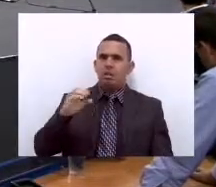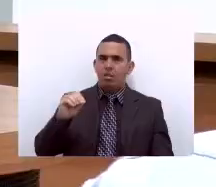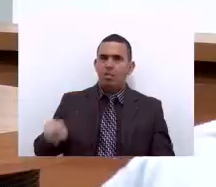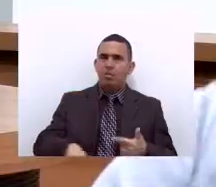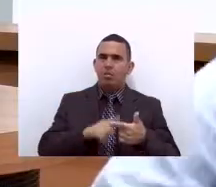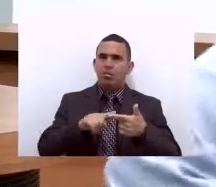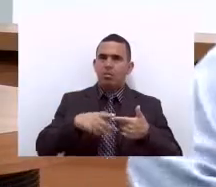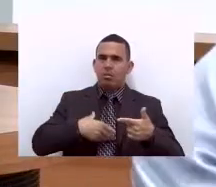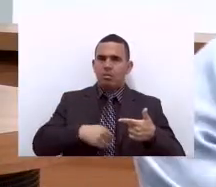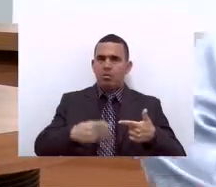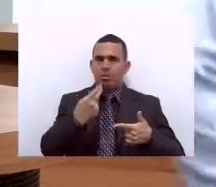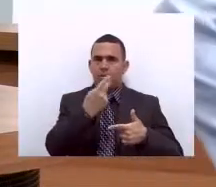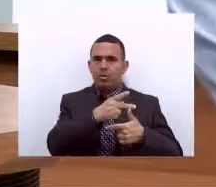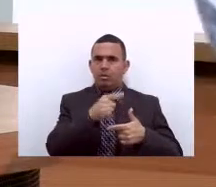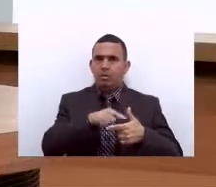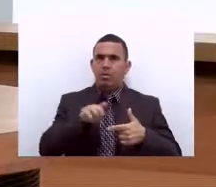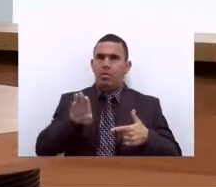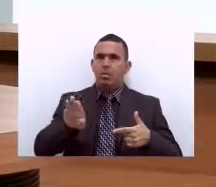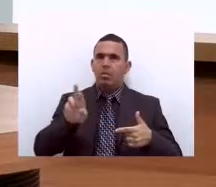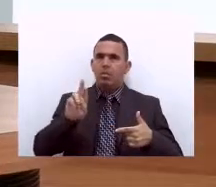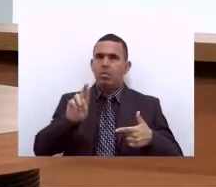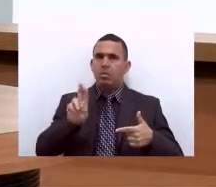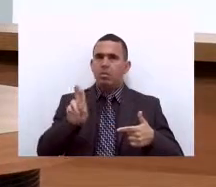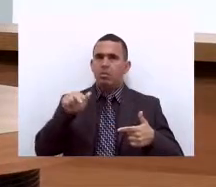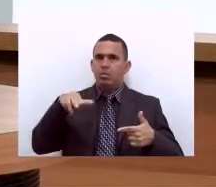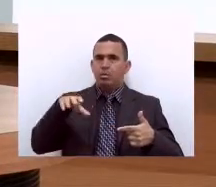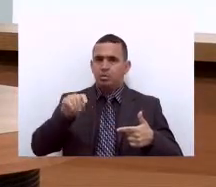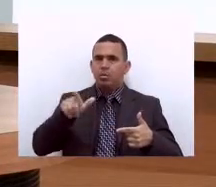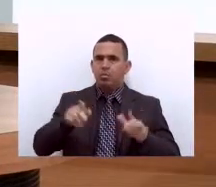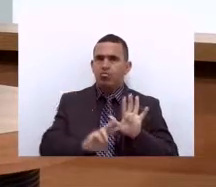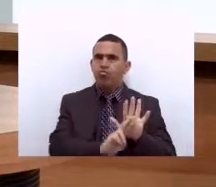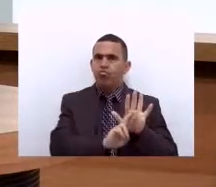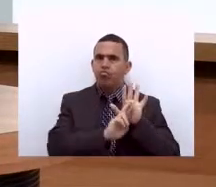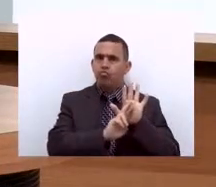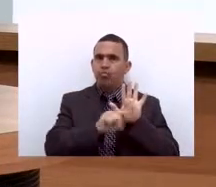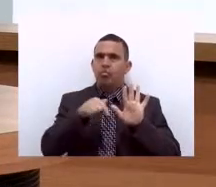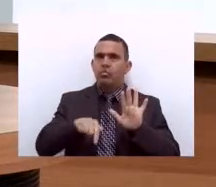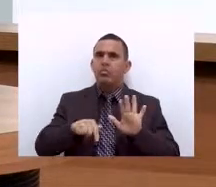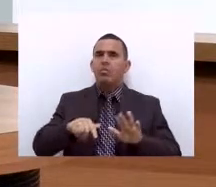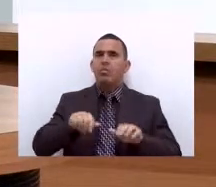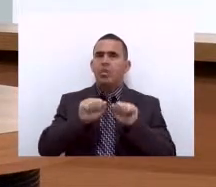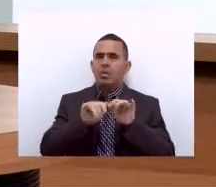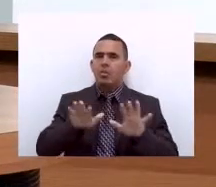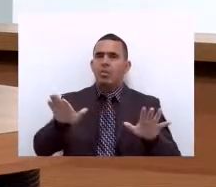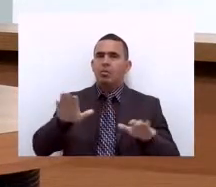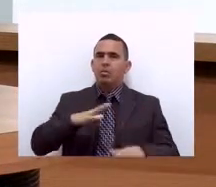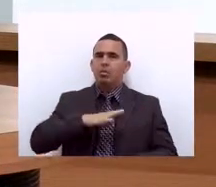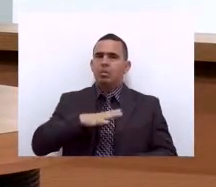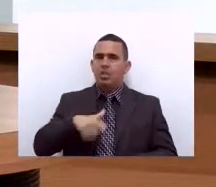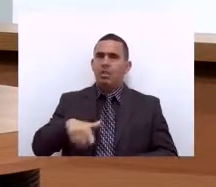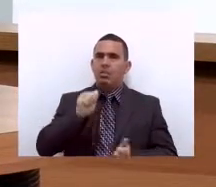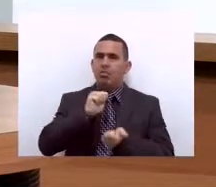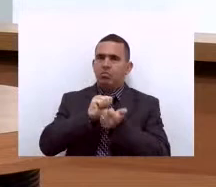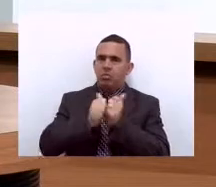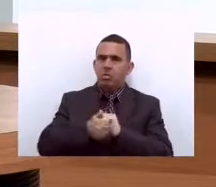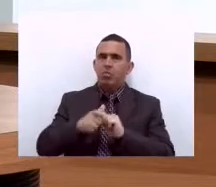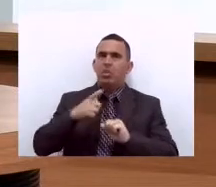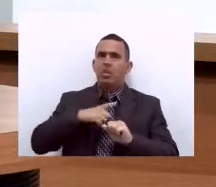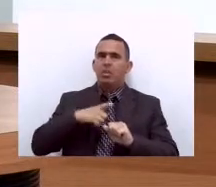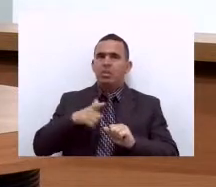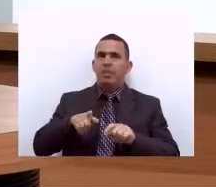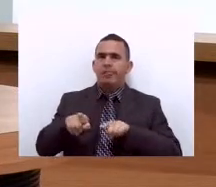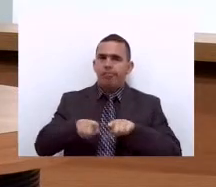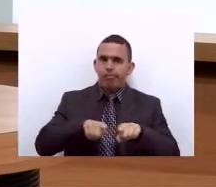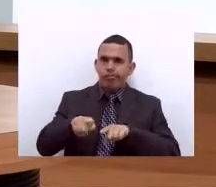filho Bruno por representarem tão bem a nossa cidade num esporte que é muito competitivo e vocês